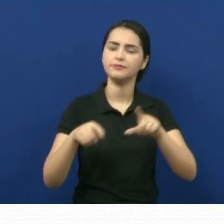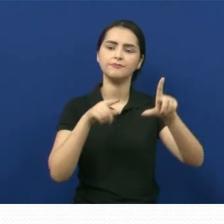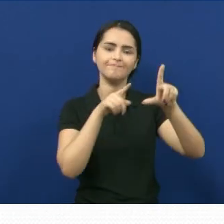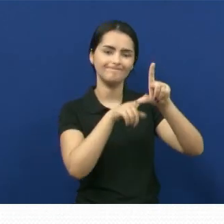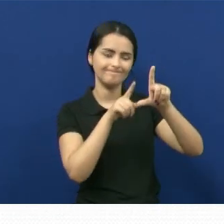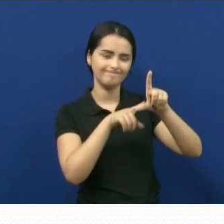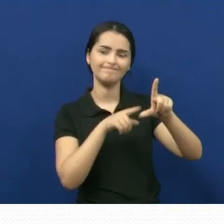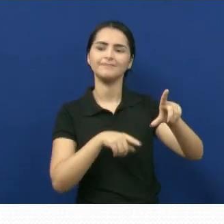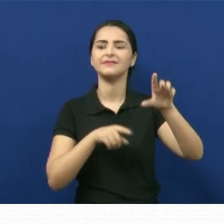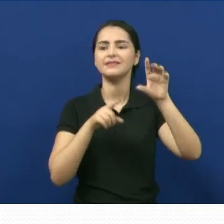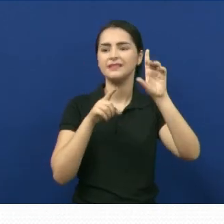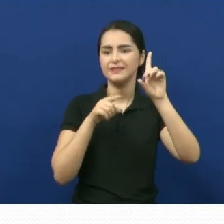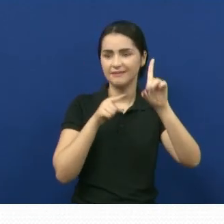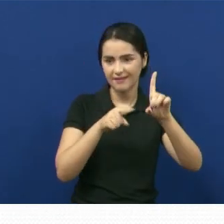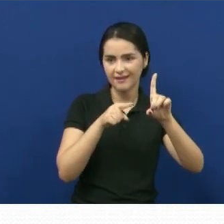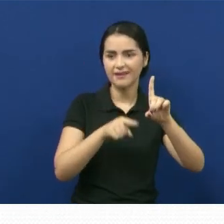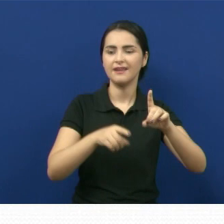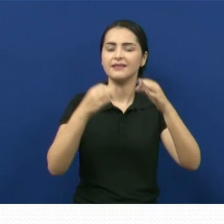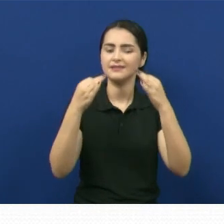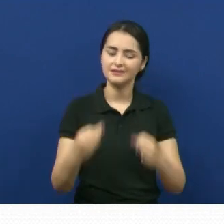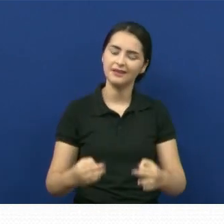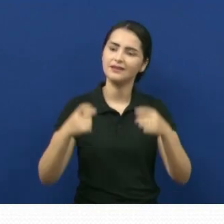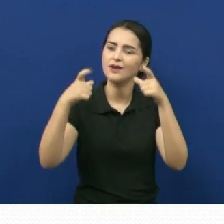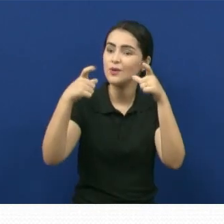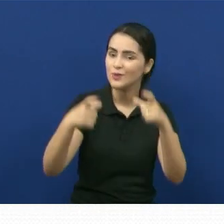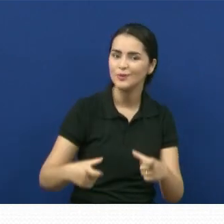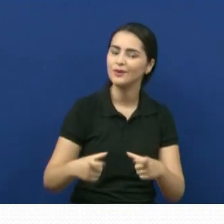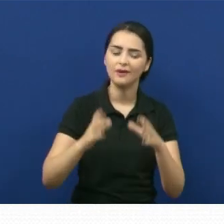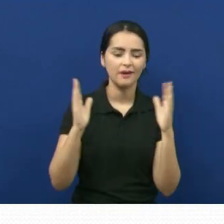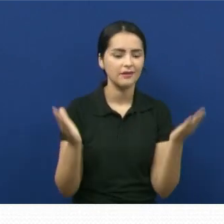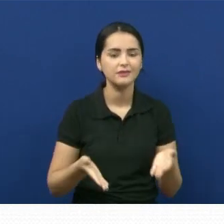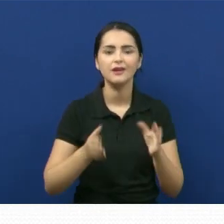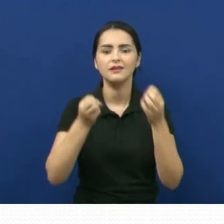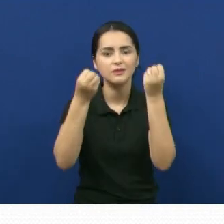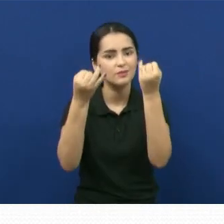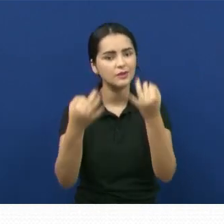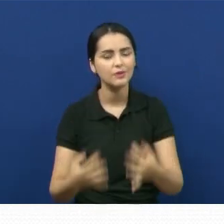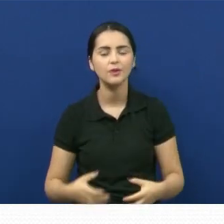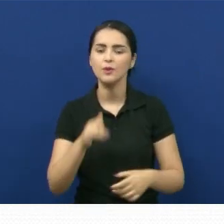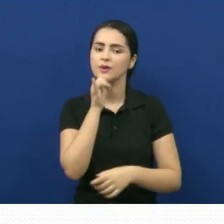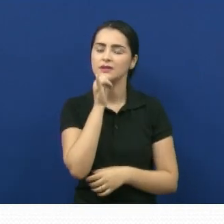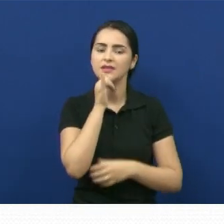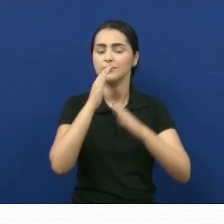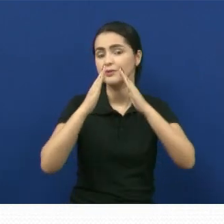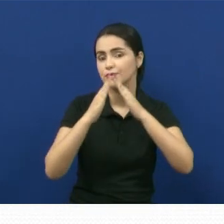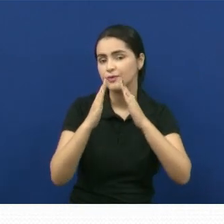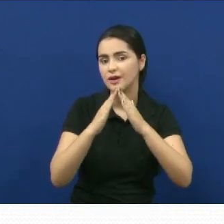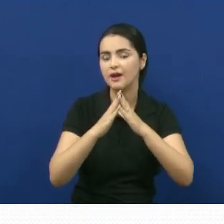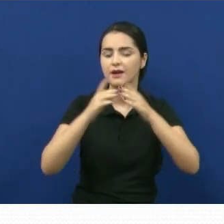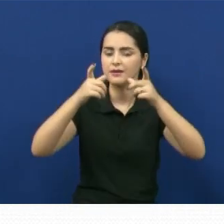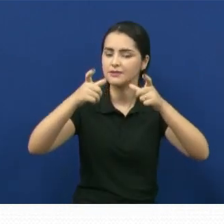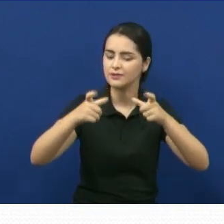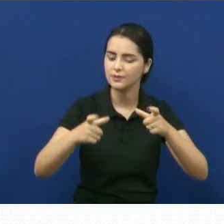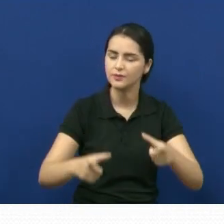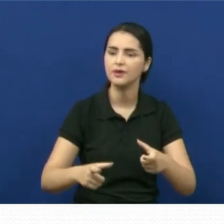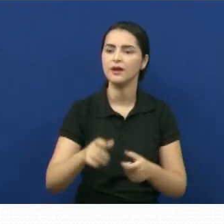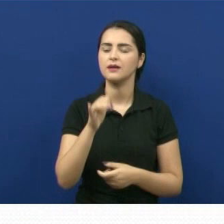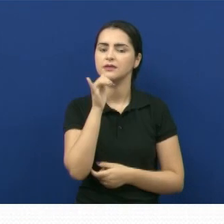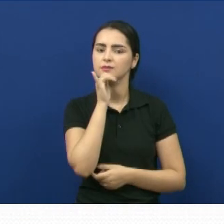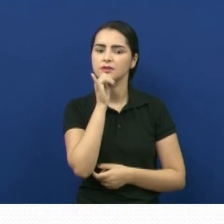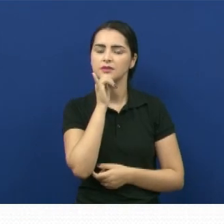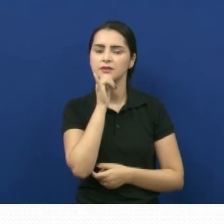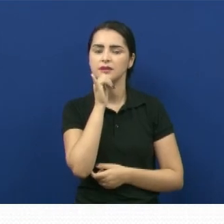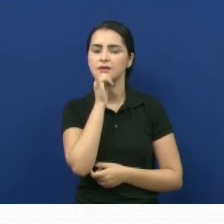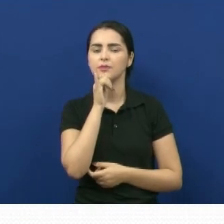sobre esses conceitos, né? Dei o exemplo do valor de uma casa no caso de uma catástrofe ambiental ou